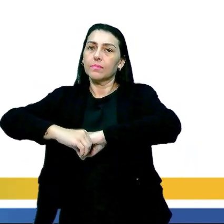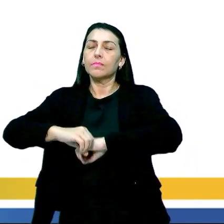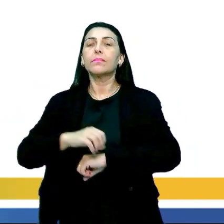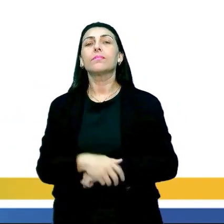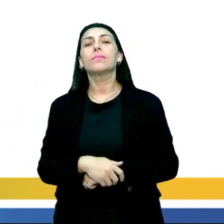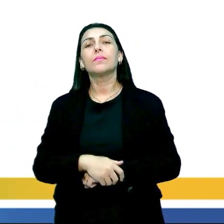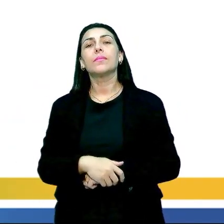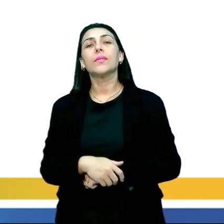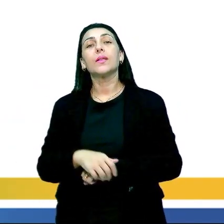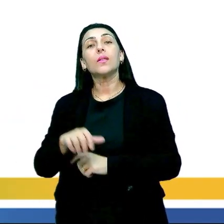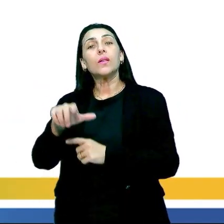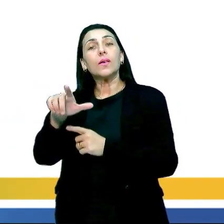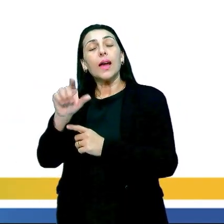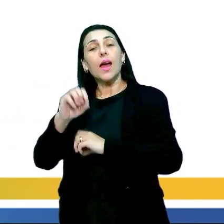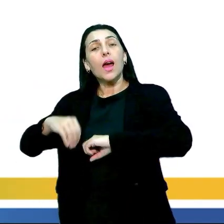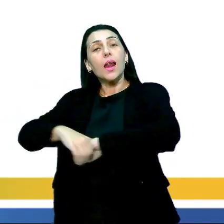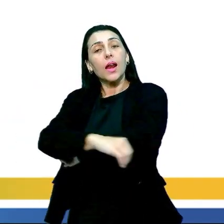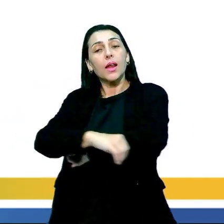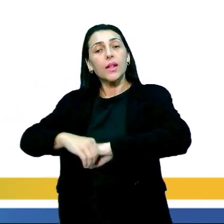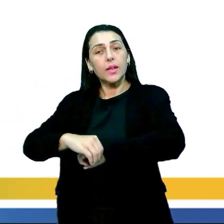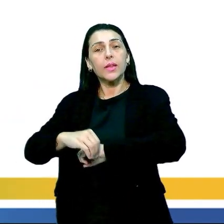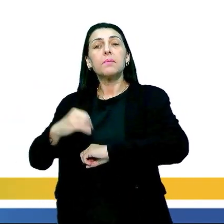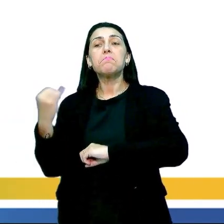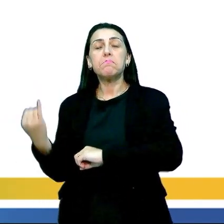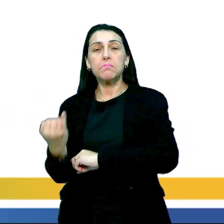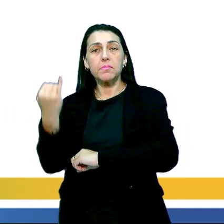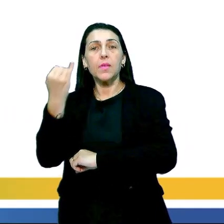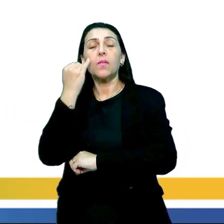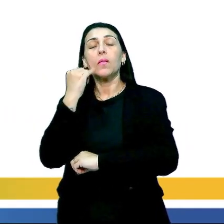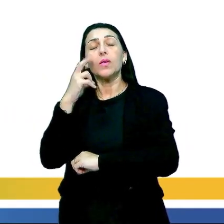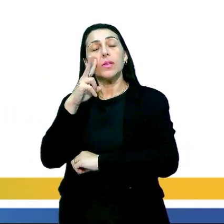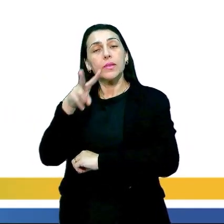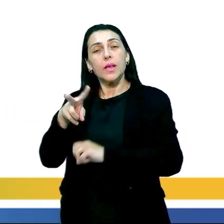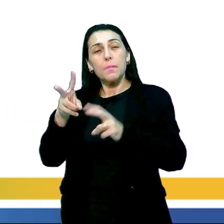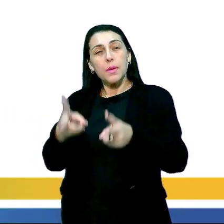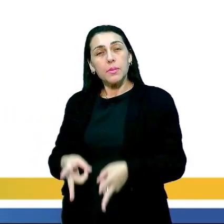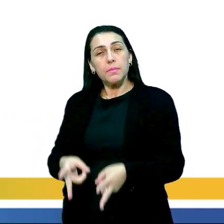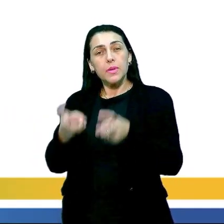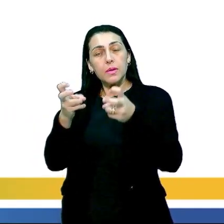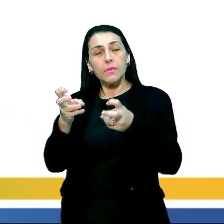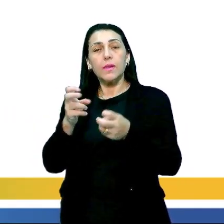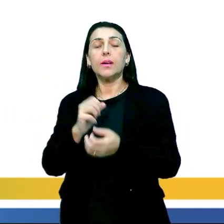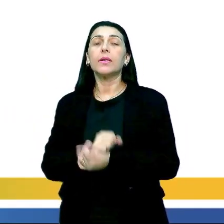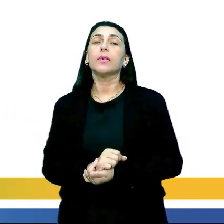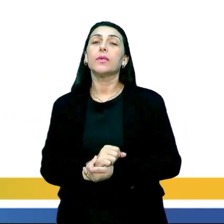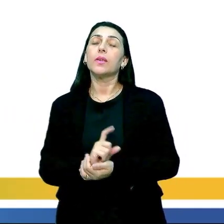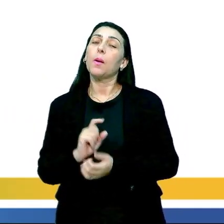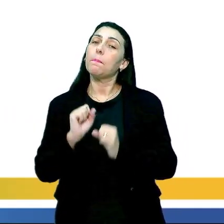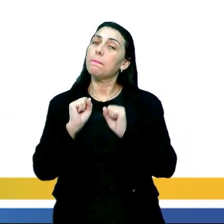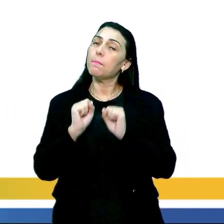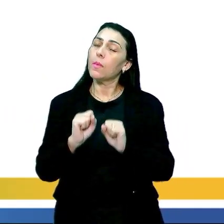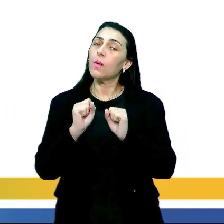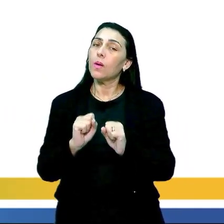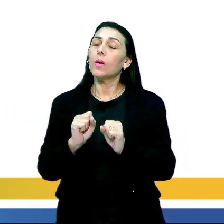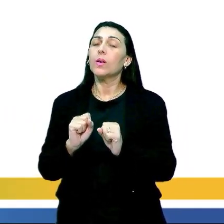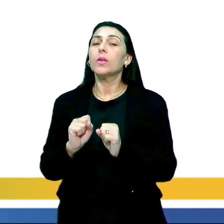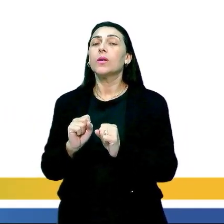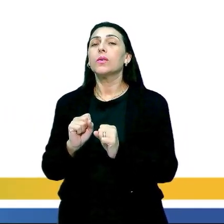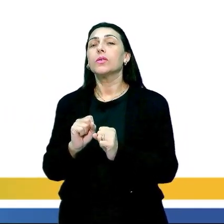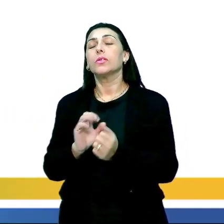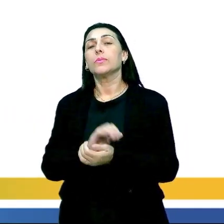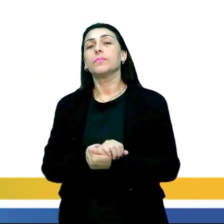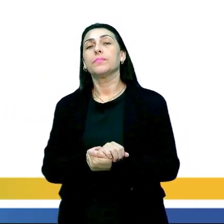Bem, o fator latitude é algo bem interessante, conforme vocês podem observar aí, que a gente pode denominar da